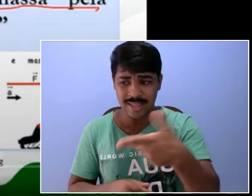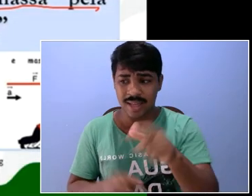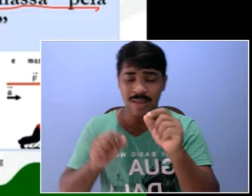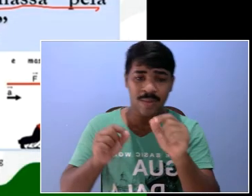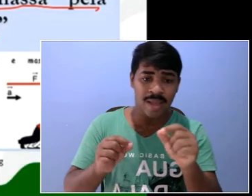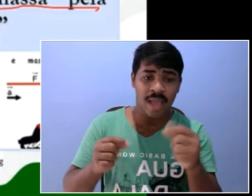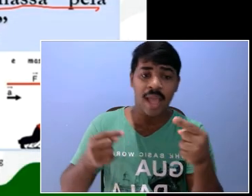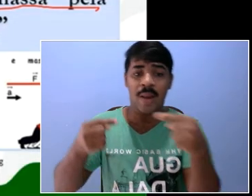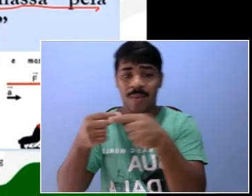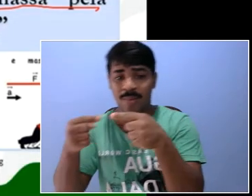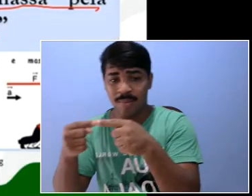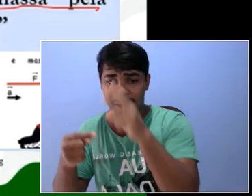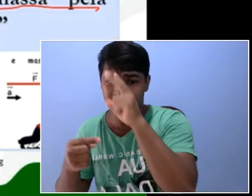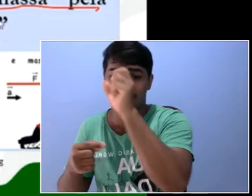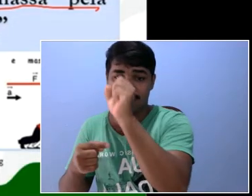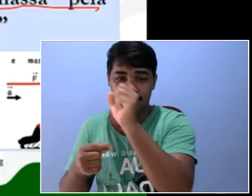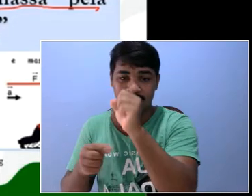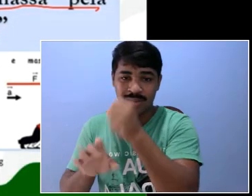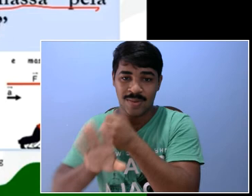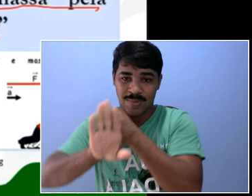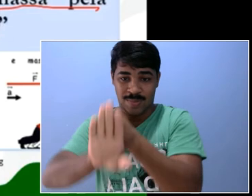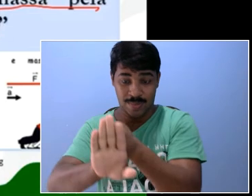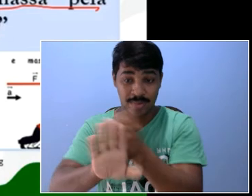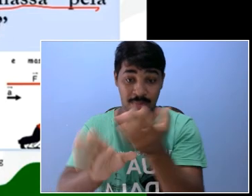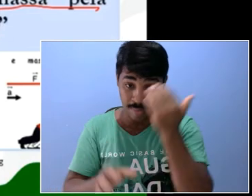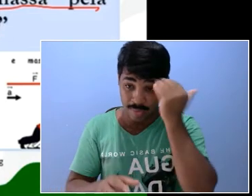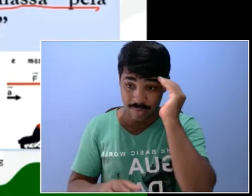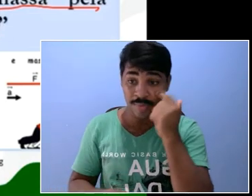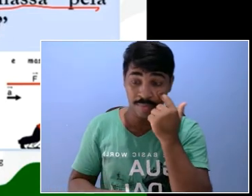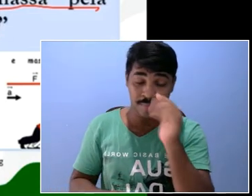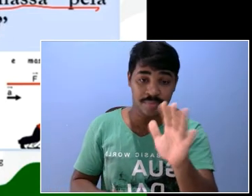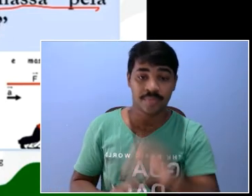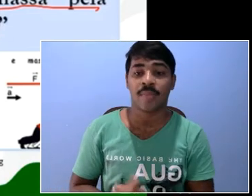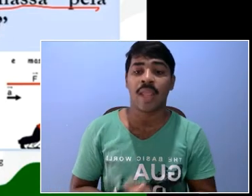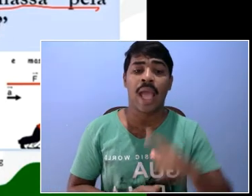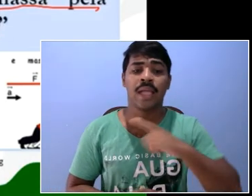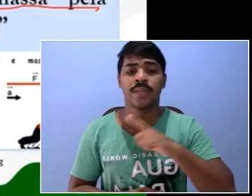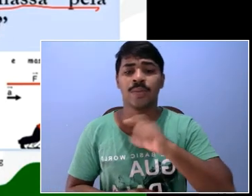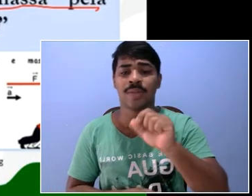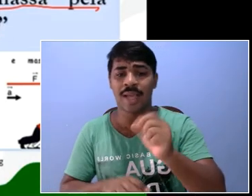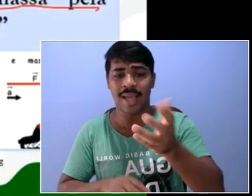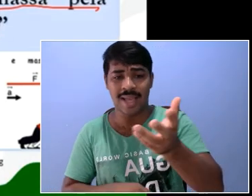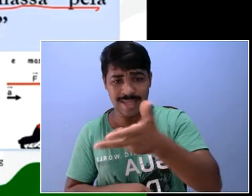massa. O que ele quer dizer com isso? Deixa eu colocar de outra cor aqui para você entender. Então, ó, a aceleração